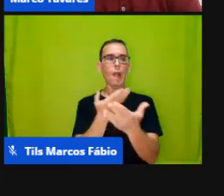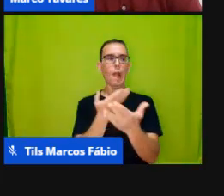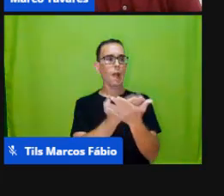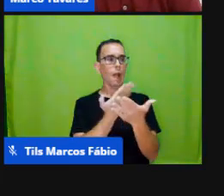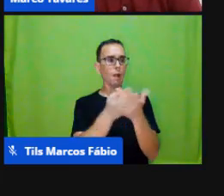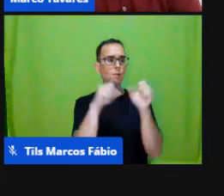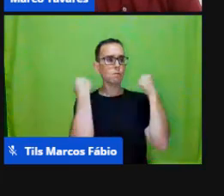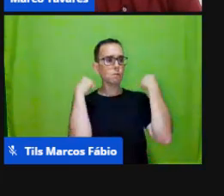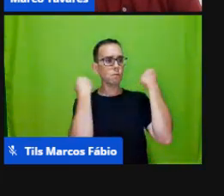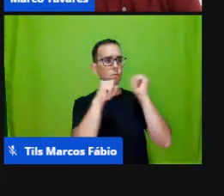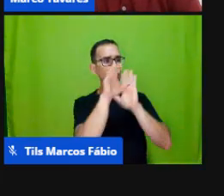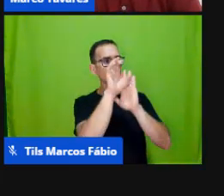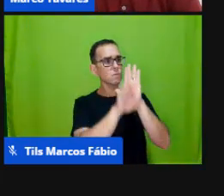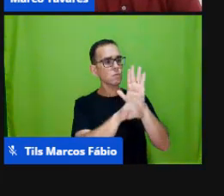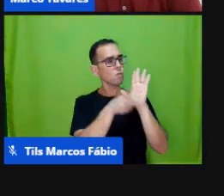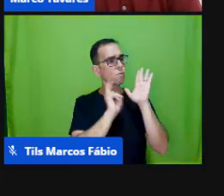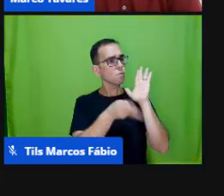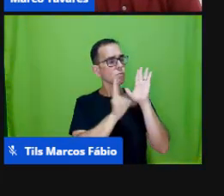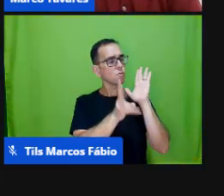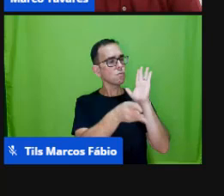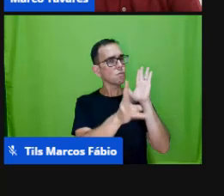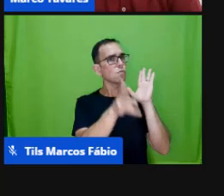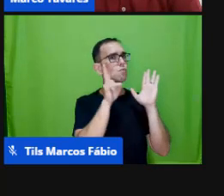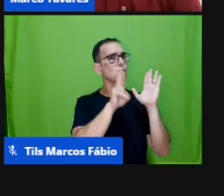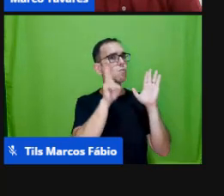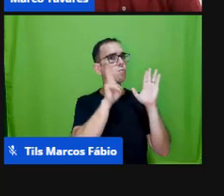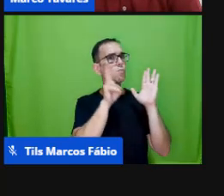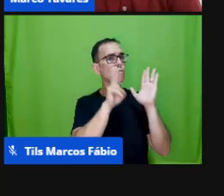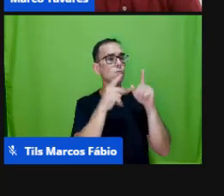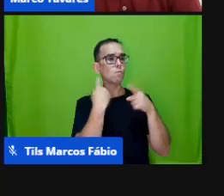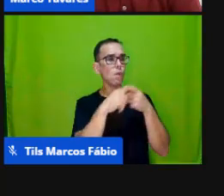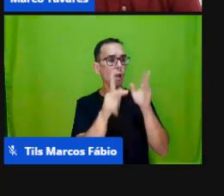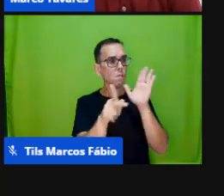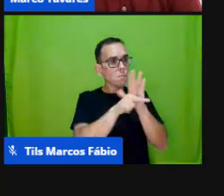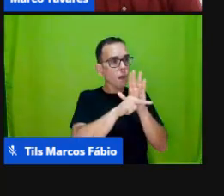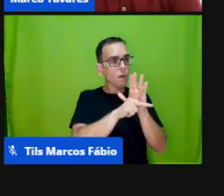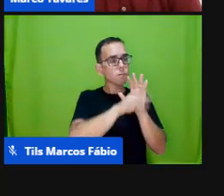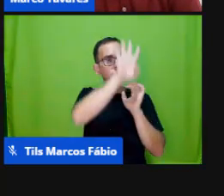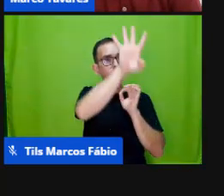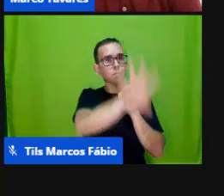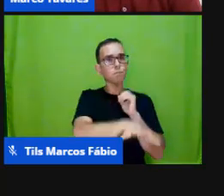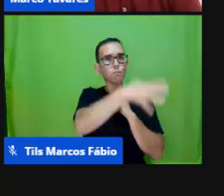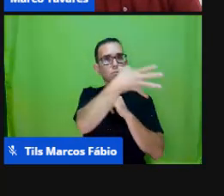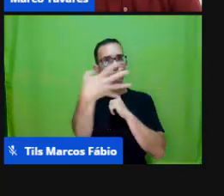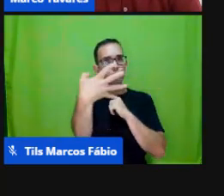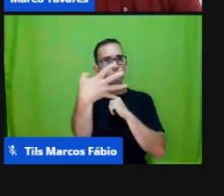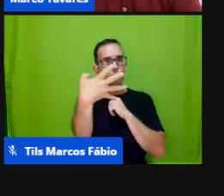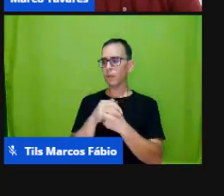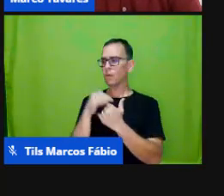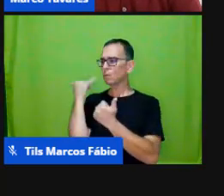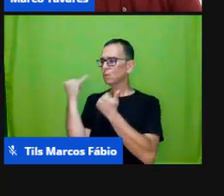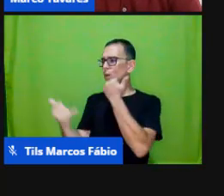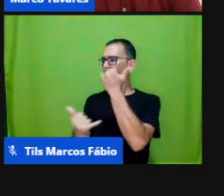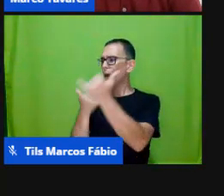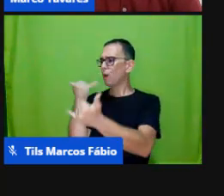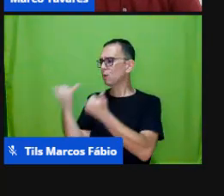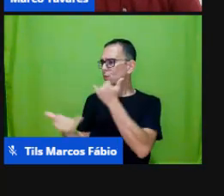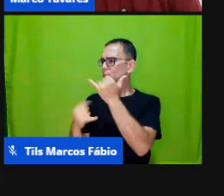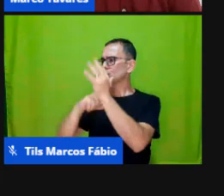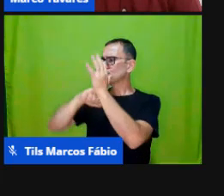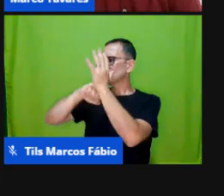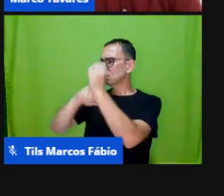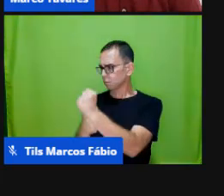física curricular continuou normal, porque fazia parte da grade curricular, e os jogos foram interrompidos.